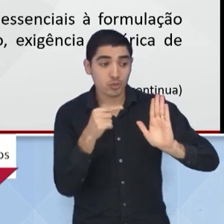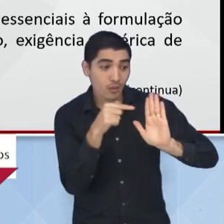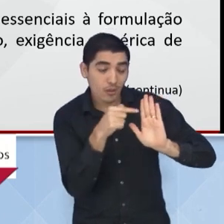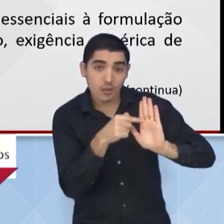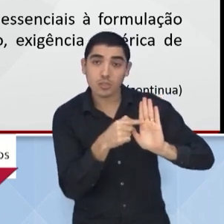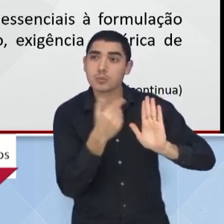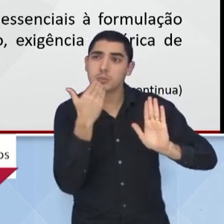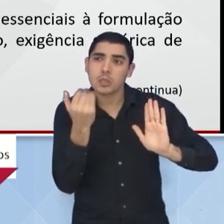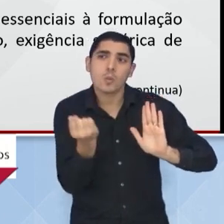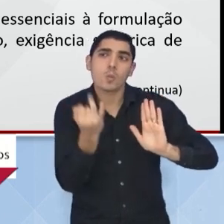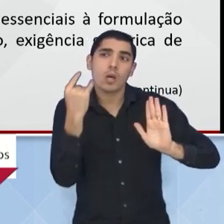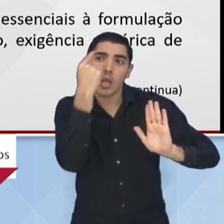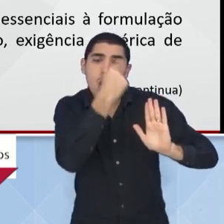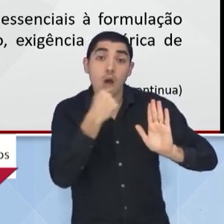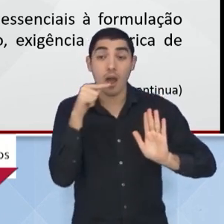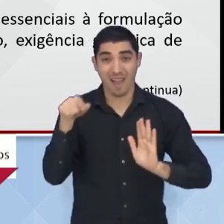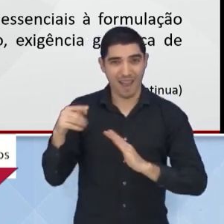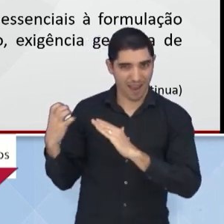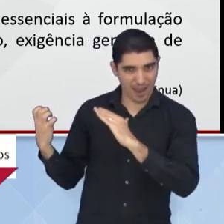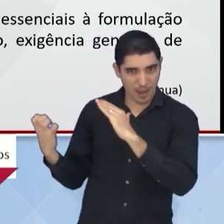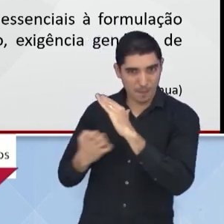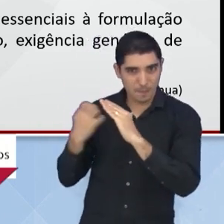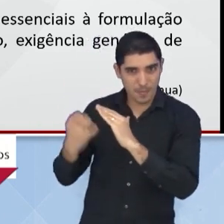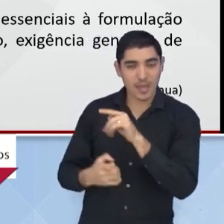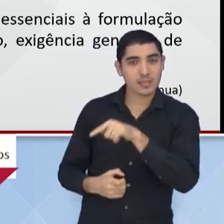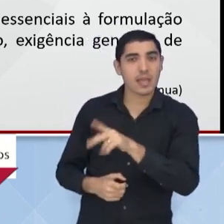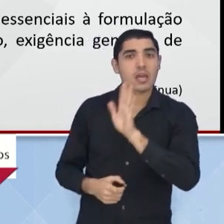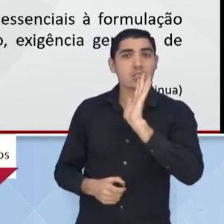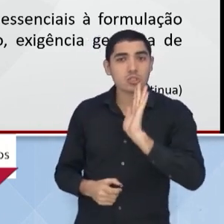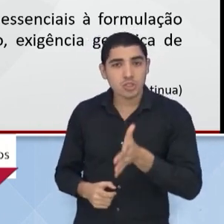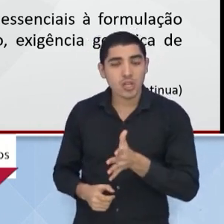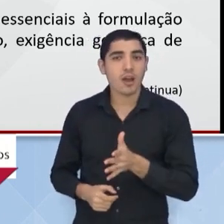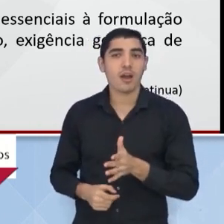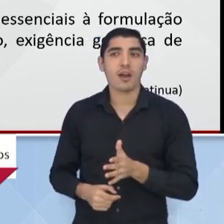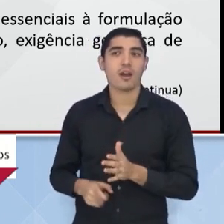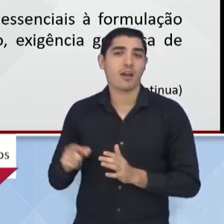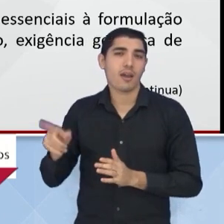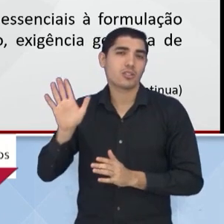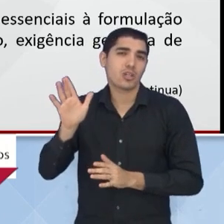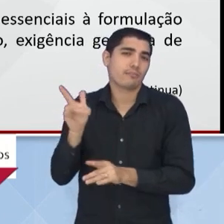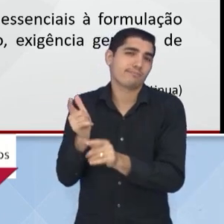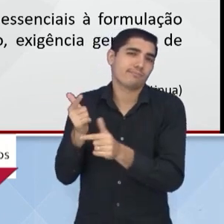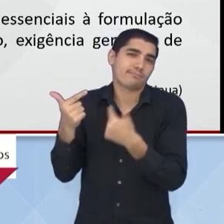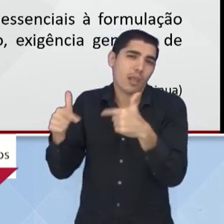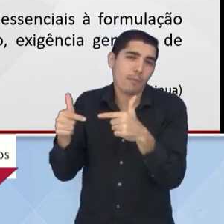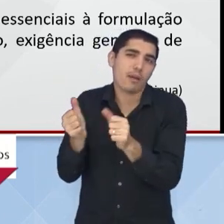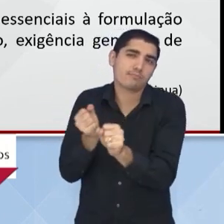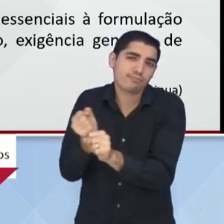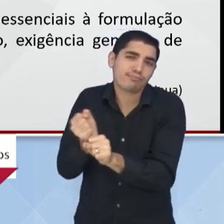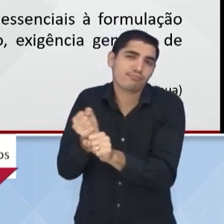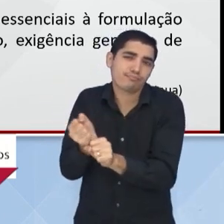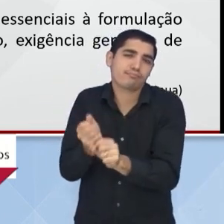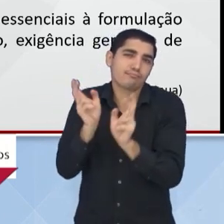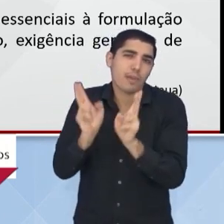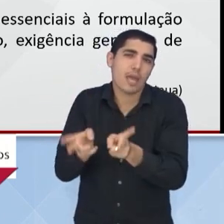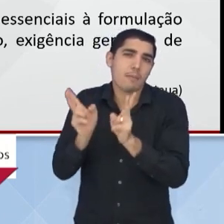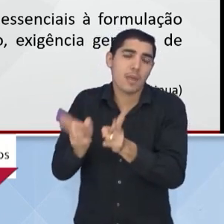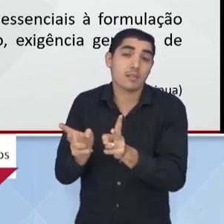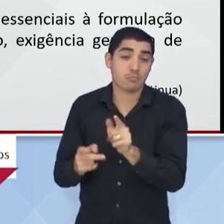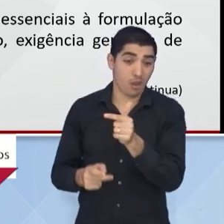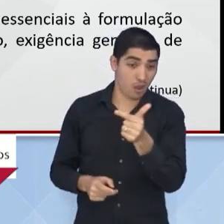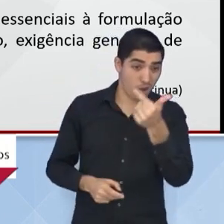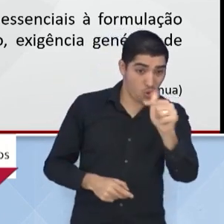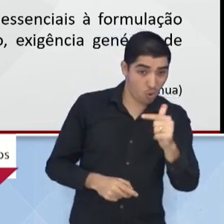era muito evidente que a empresa que já prestava o serviço ela tinha uma vantagem em relação à outras porque ela já tinha já executava aquele objeto enquanto os outros